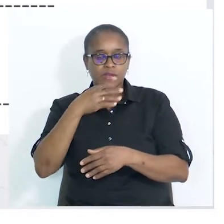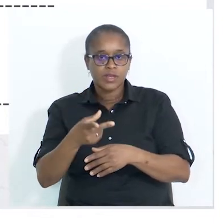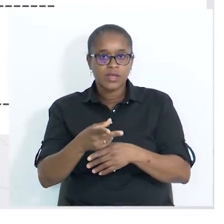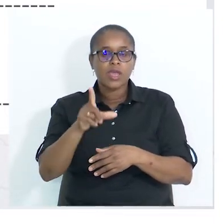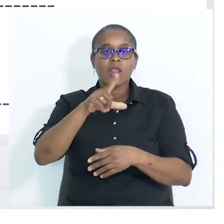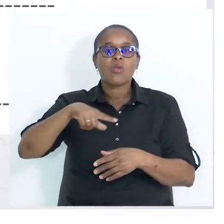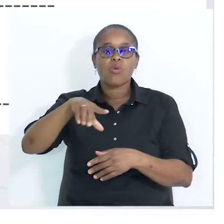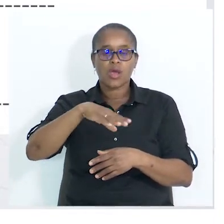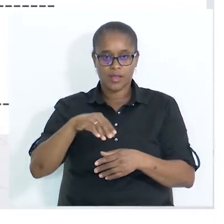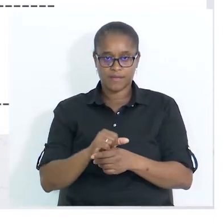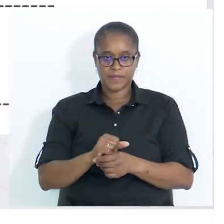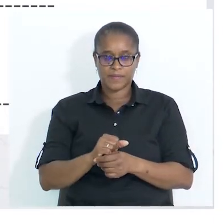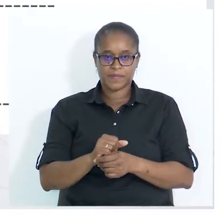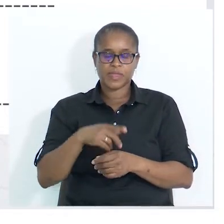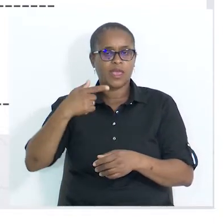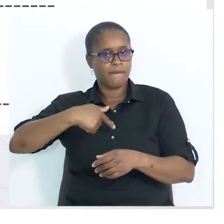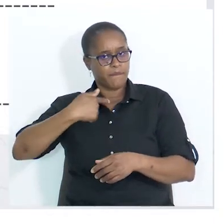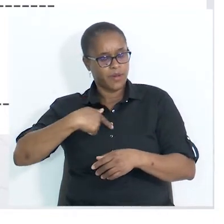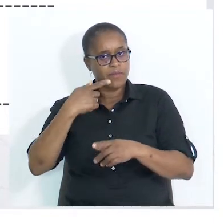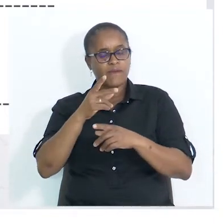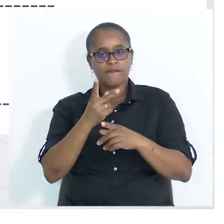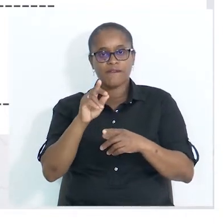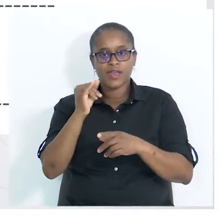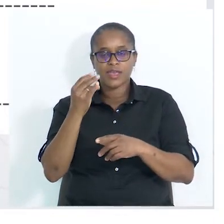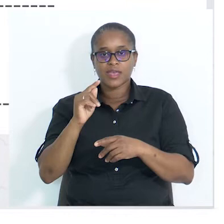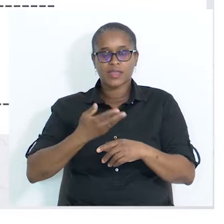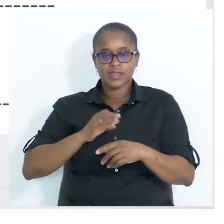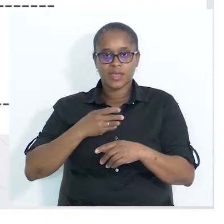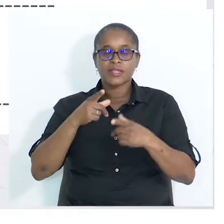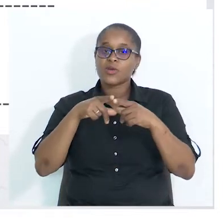é local da própria variedade linguística.